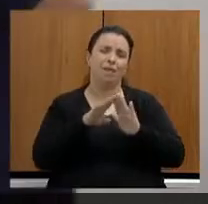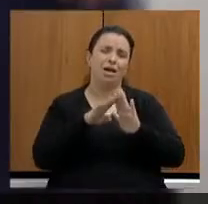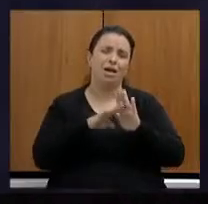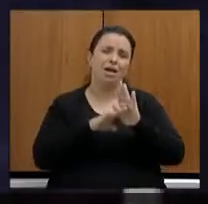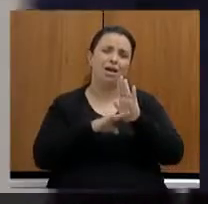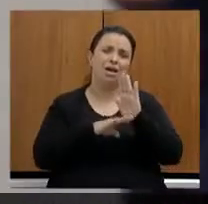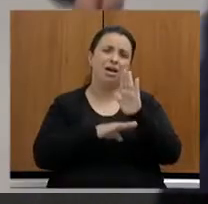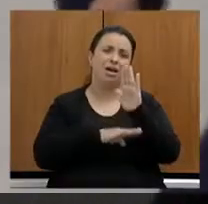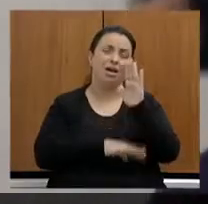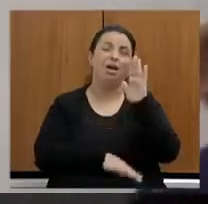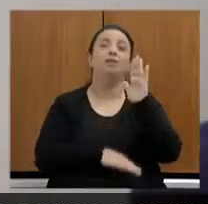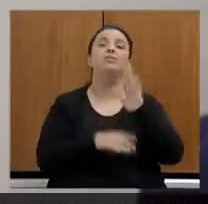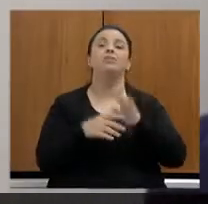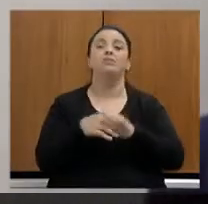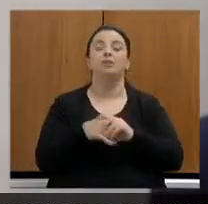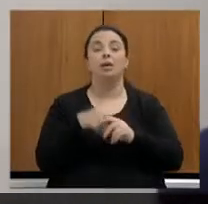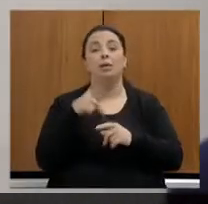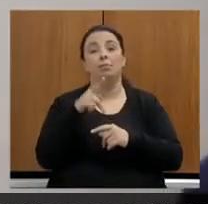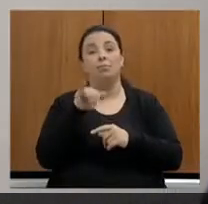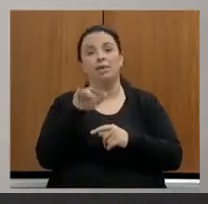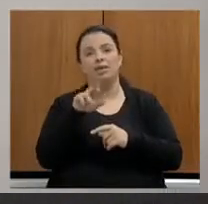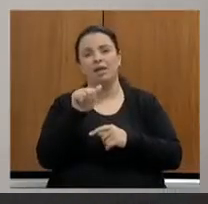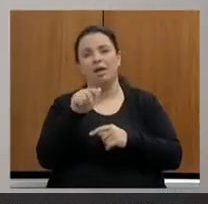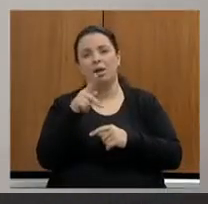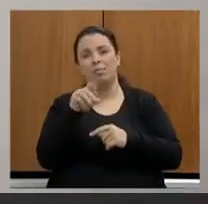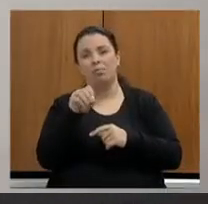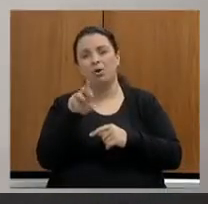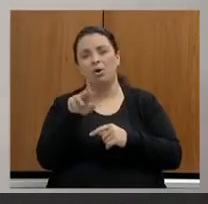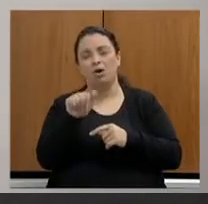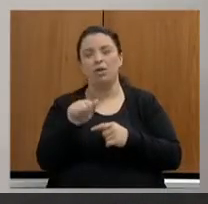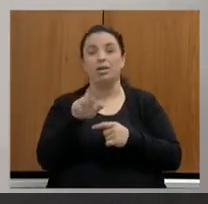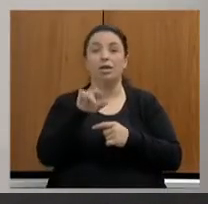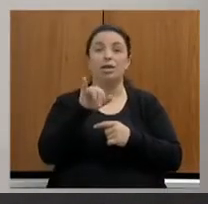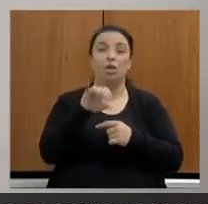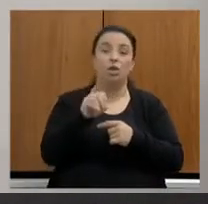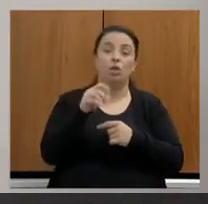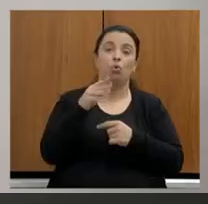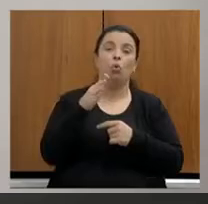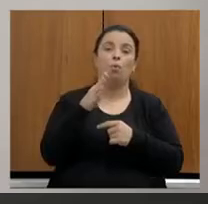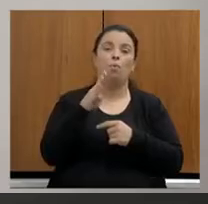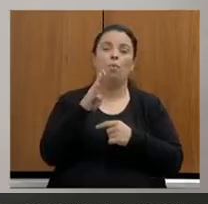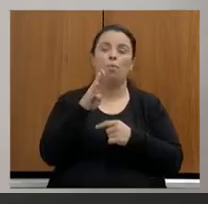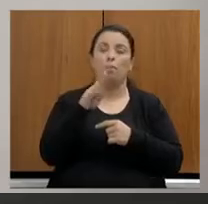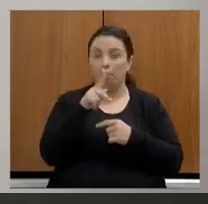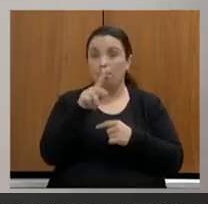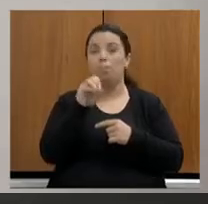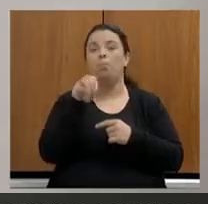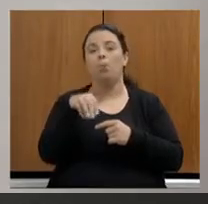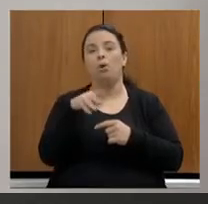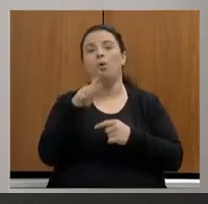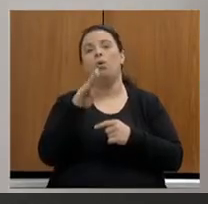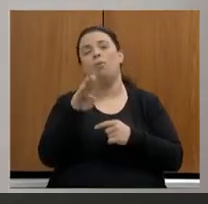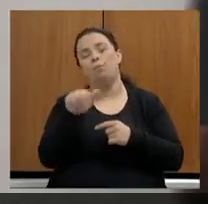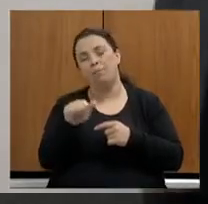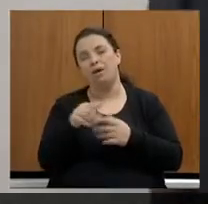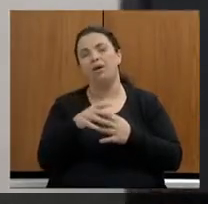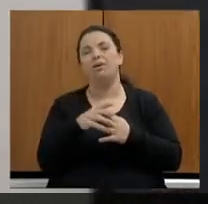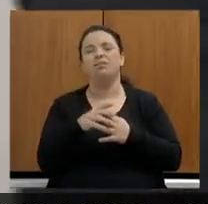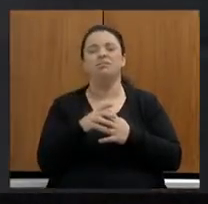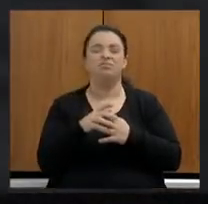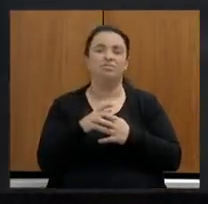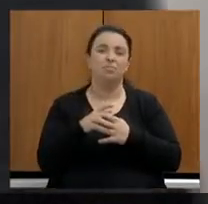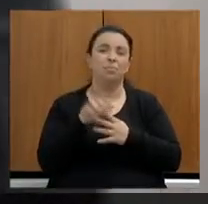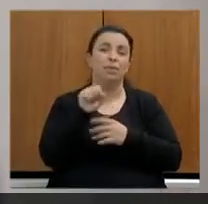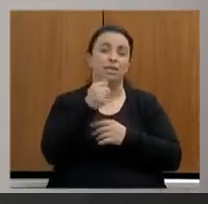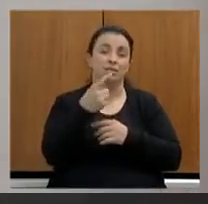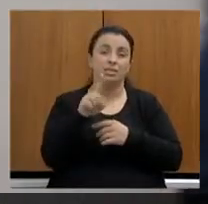Pedro Leopoldo Pirapora Rio Pomba Santa Luzia Santa Vitória São Gotardo